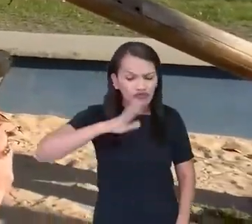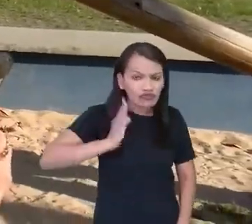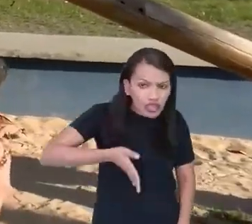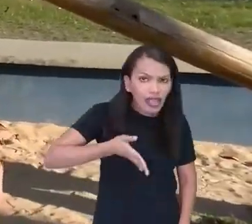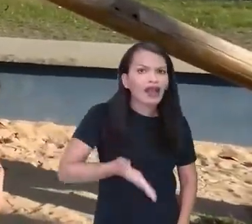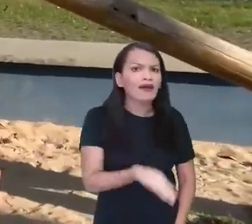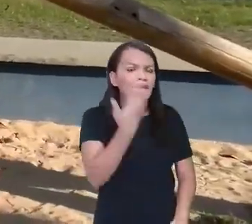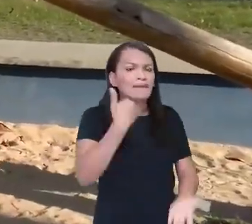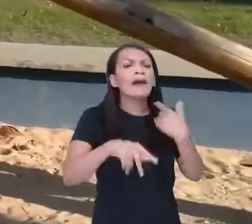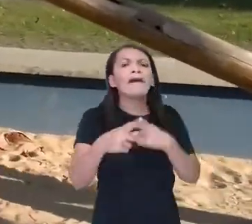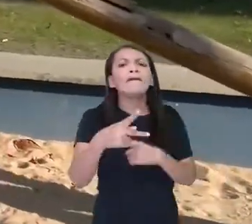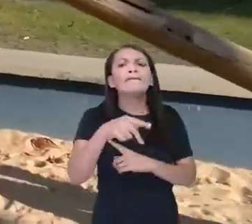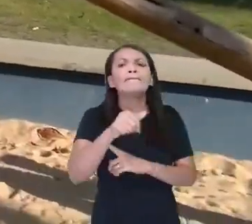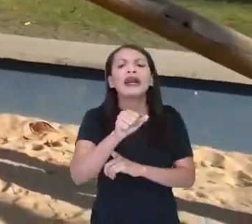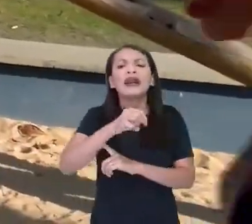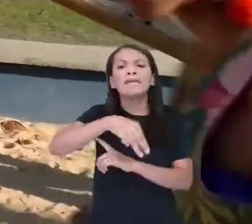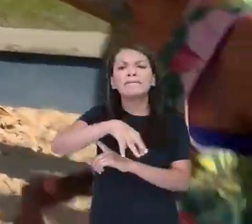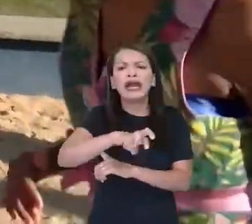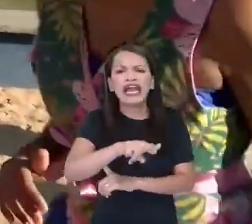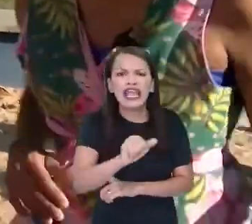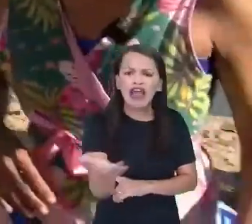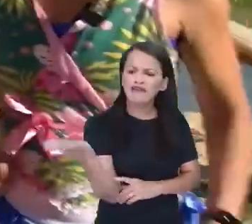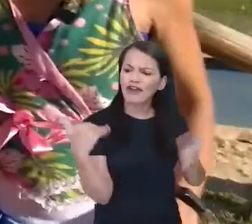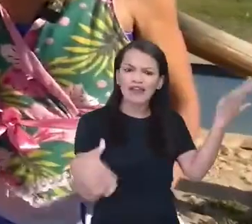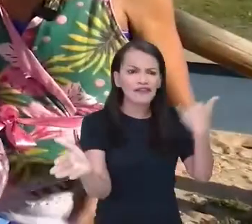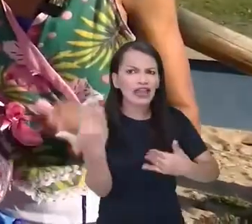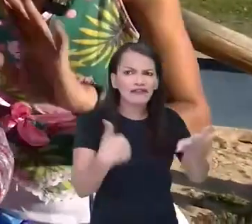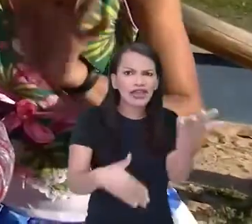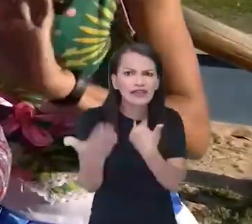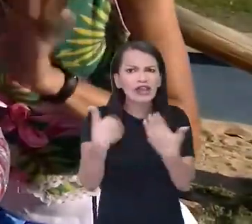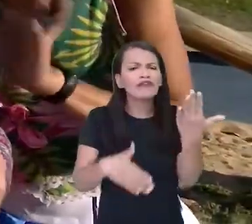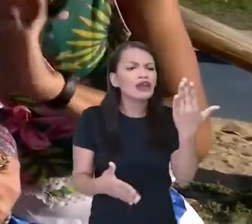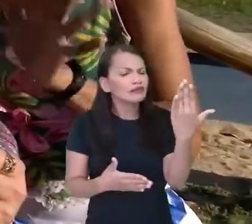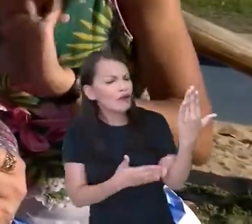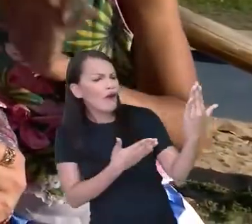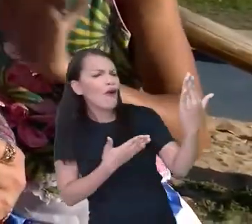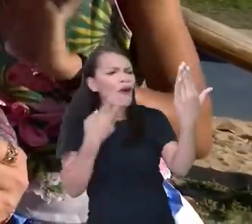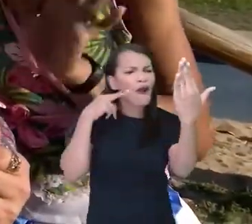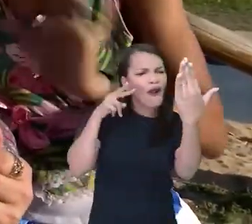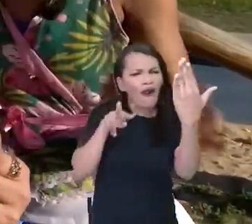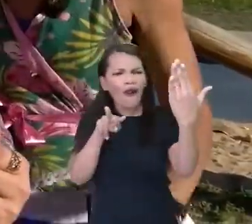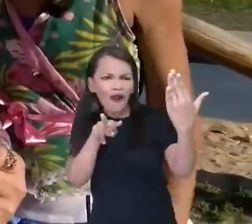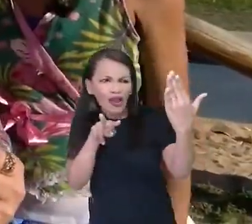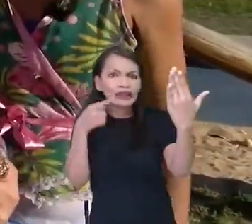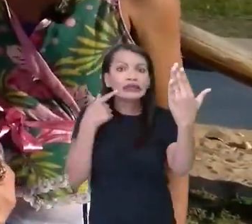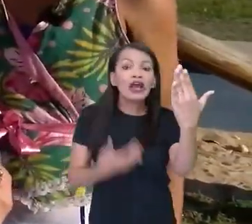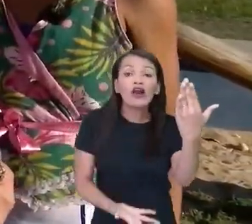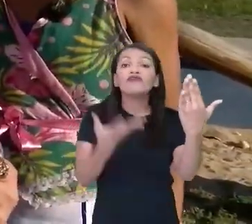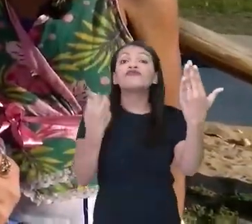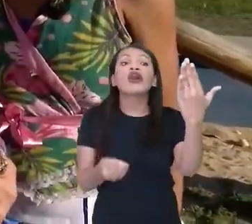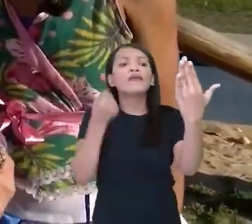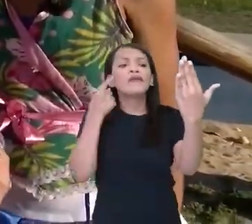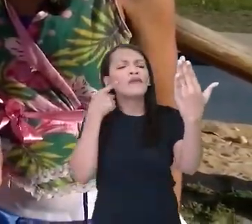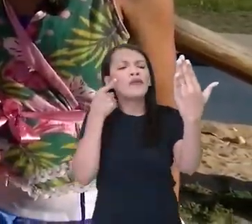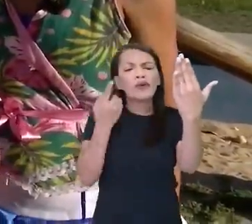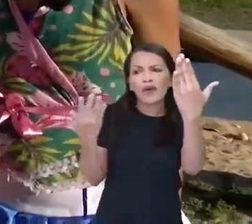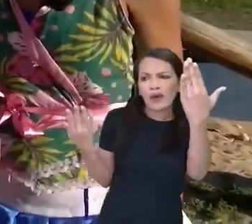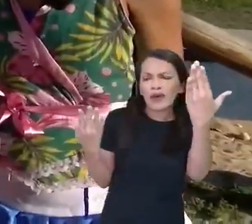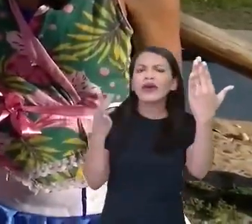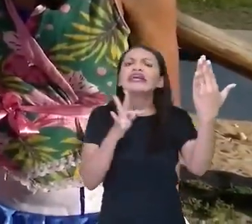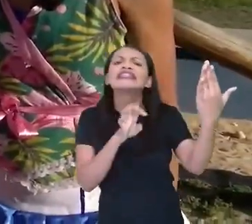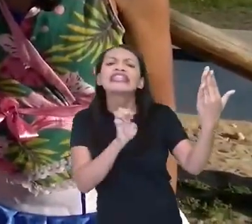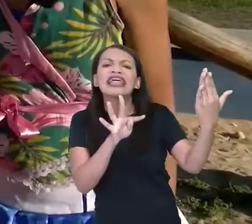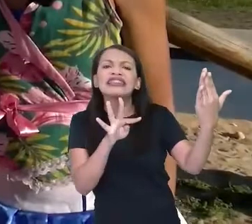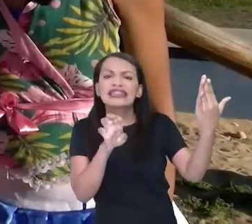Palmeira. Vem cá, Serafina. Olha aqui, olha. A gente aqui, olha. E a gente vai apresentar você. Pepe